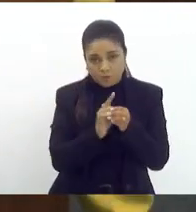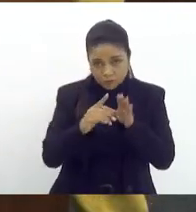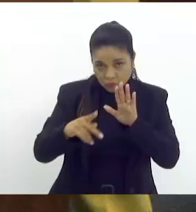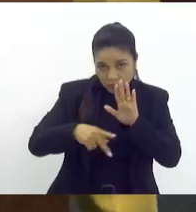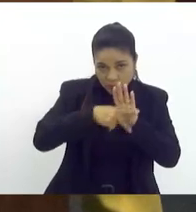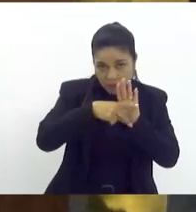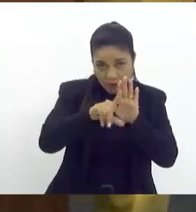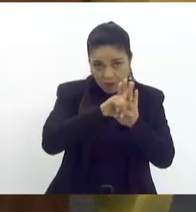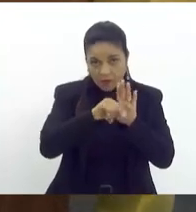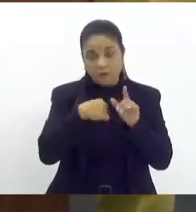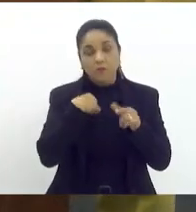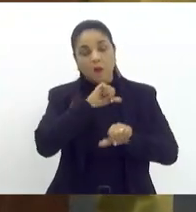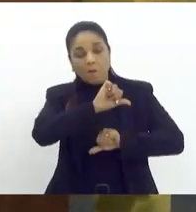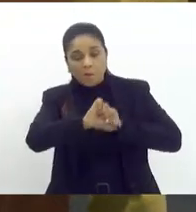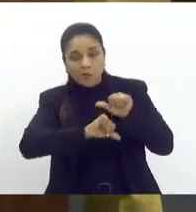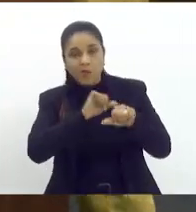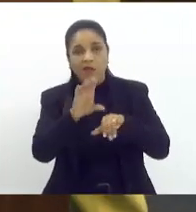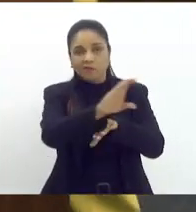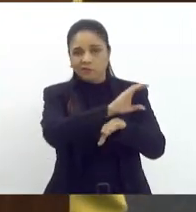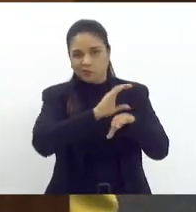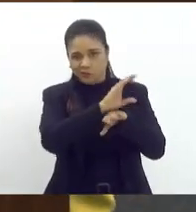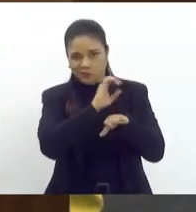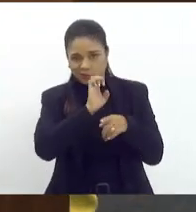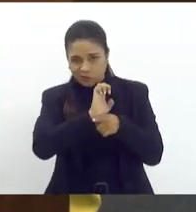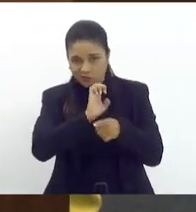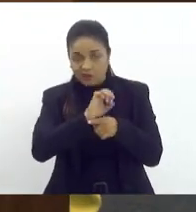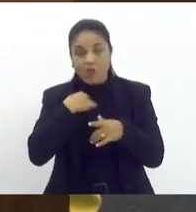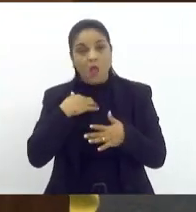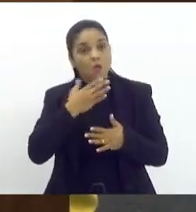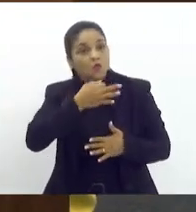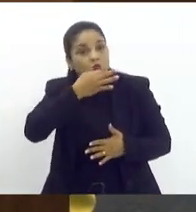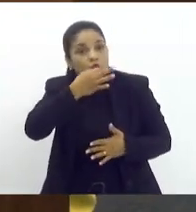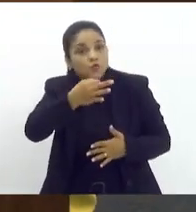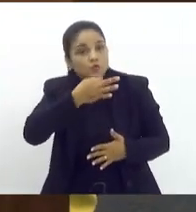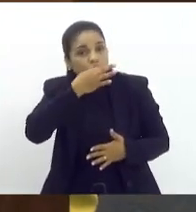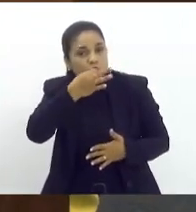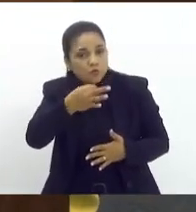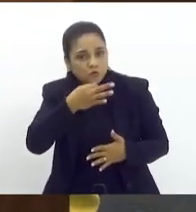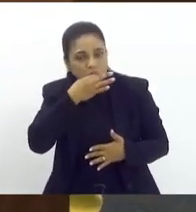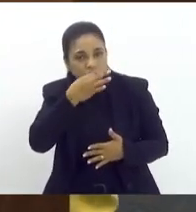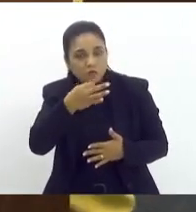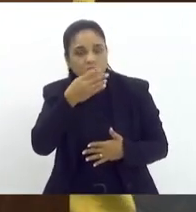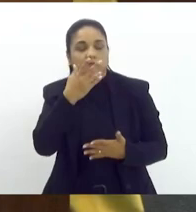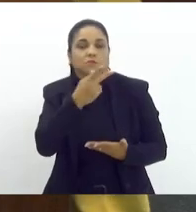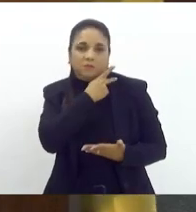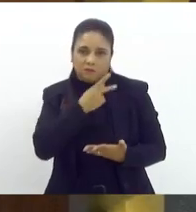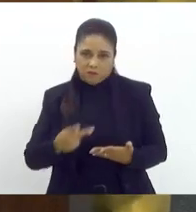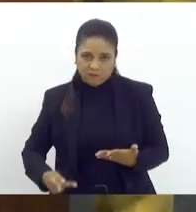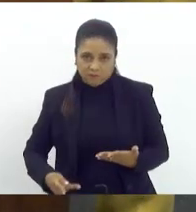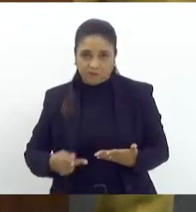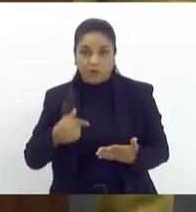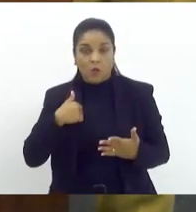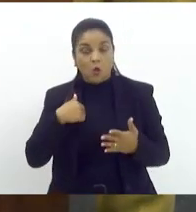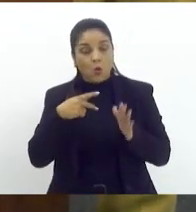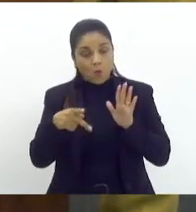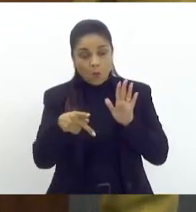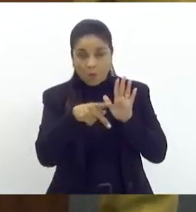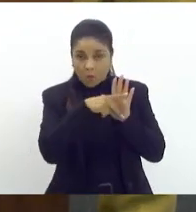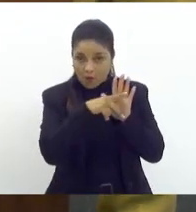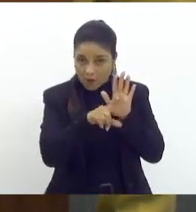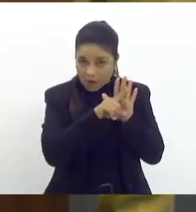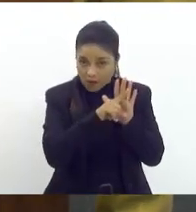alterar a construção do Estado então o que eu queria sugerir a vossa excelência o projeto dele caminha